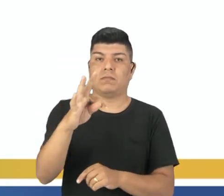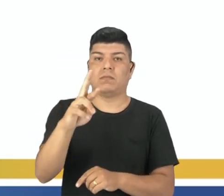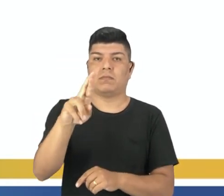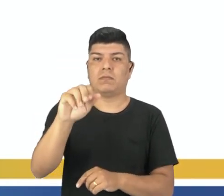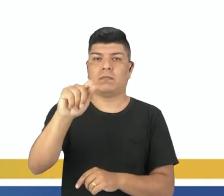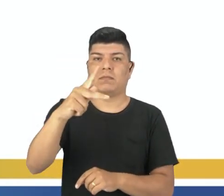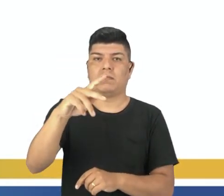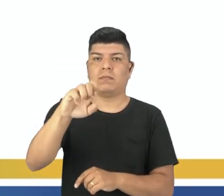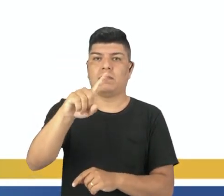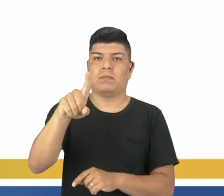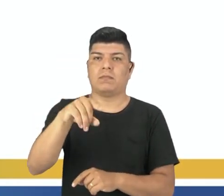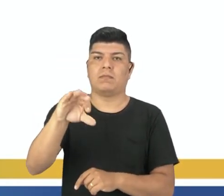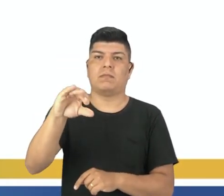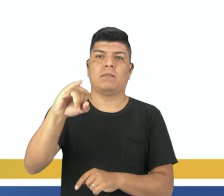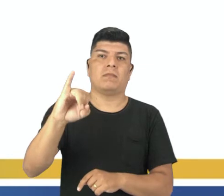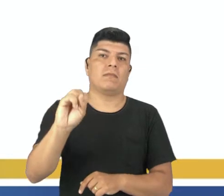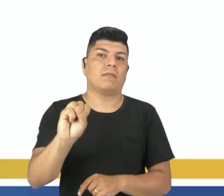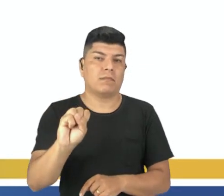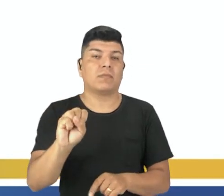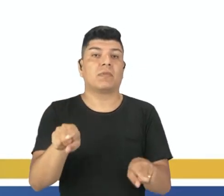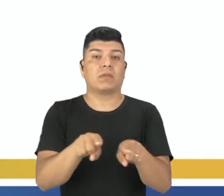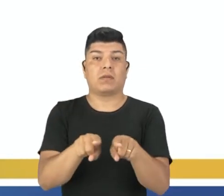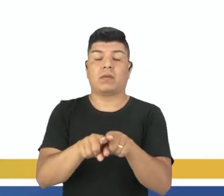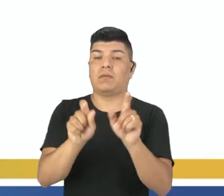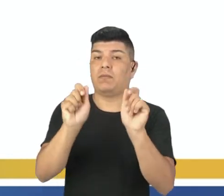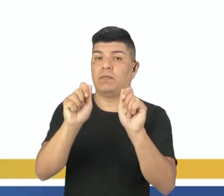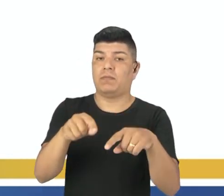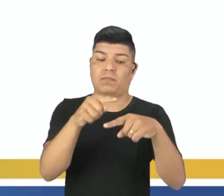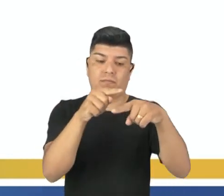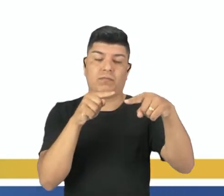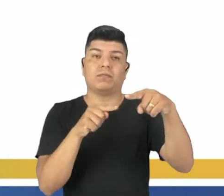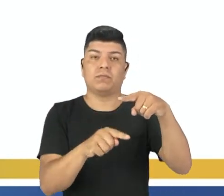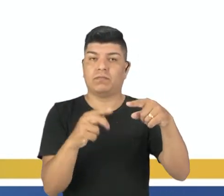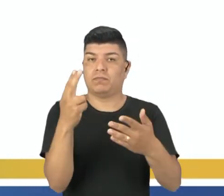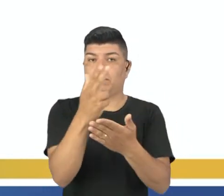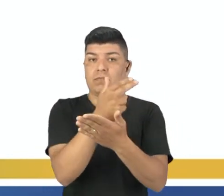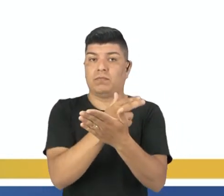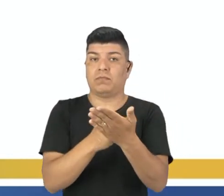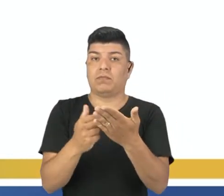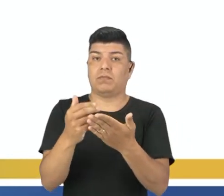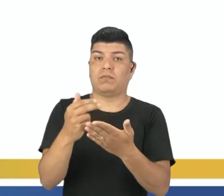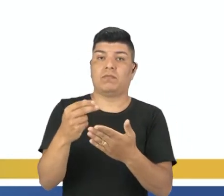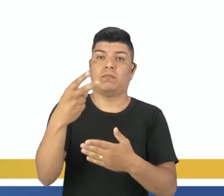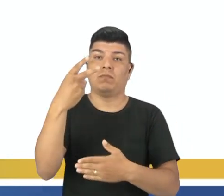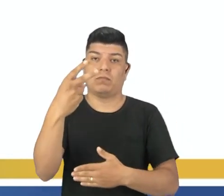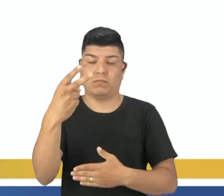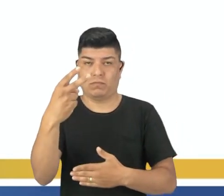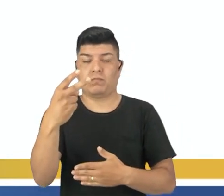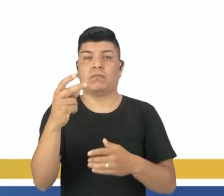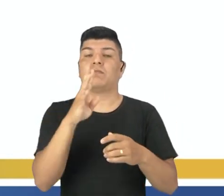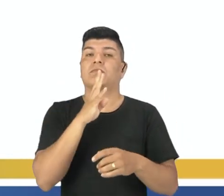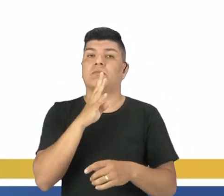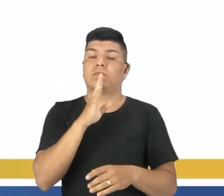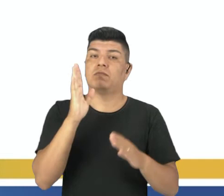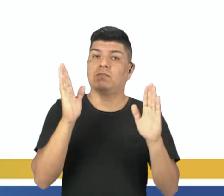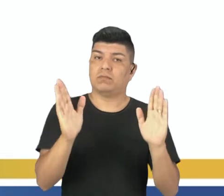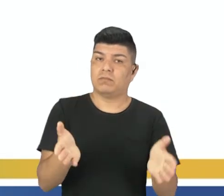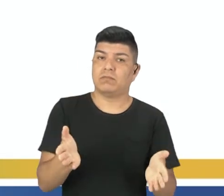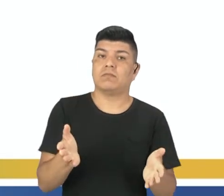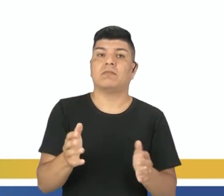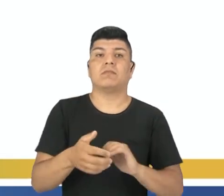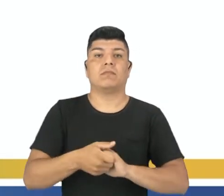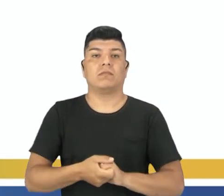Observe que essa figura um trapézio mas também Podemos dividir essa figura em outras duas figuras que conhecemos né